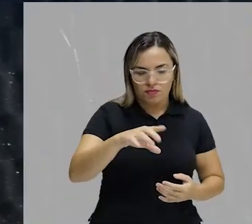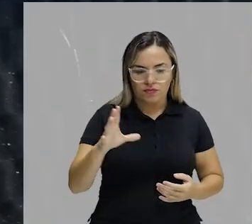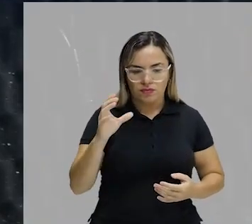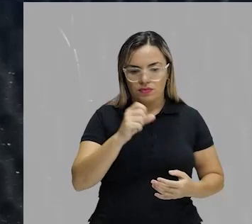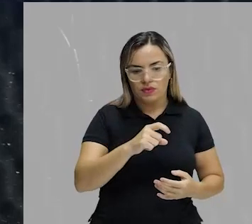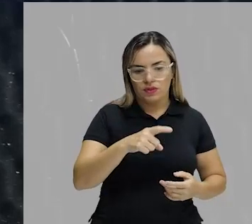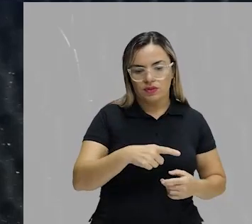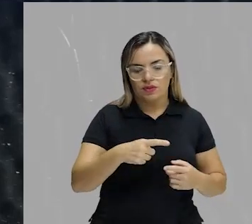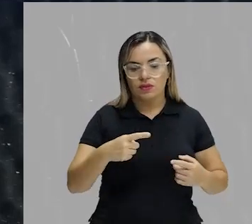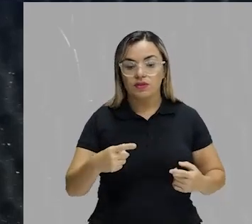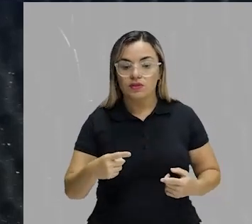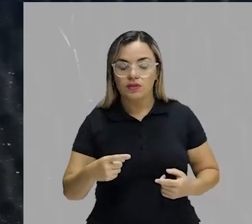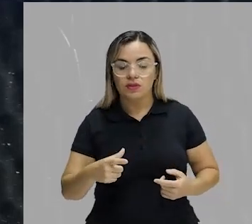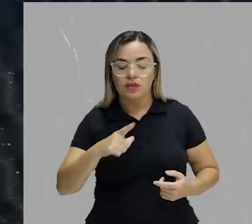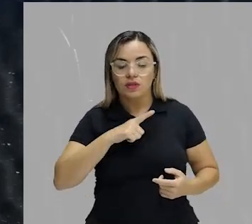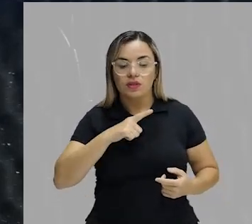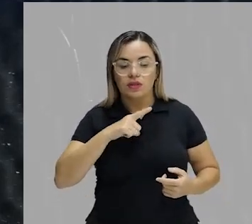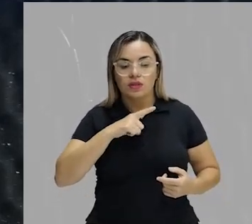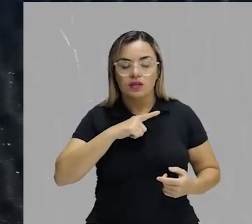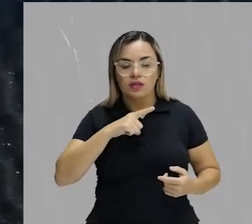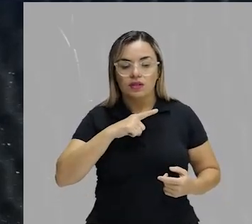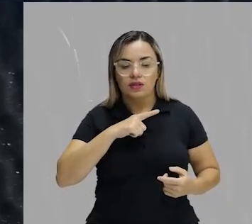2 exemplos. Essas são